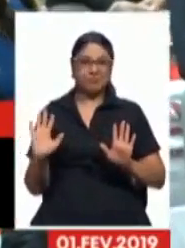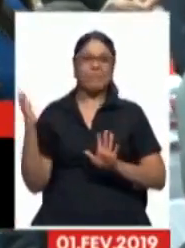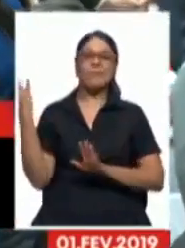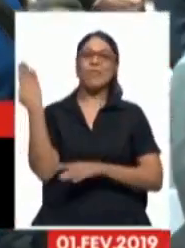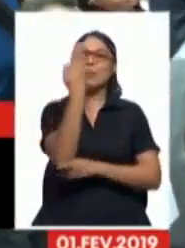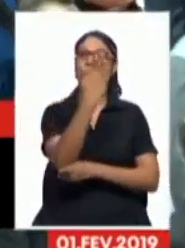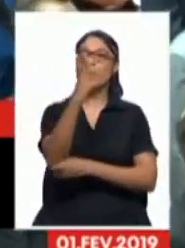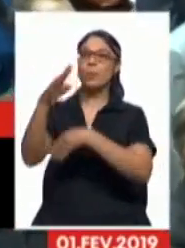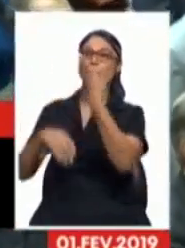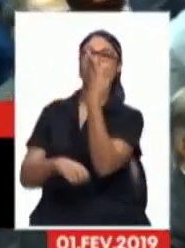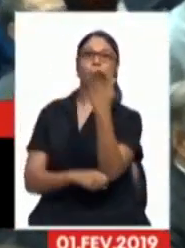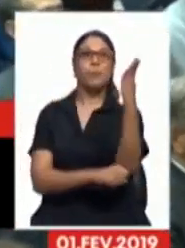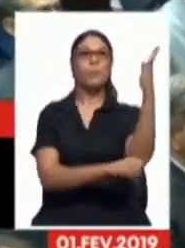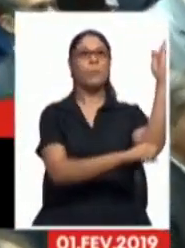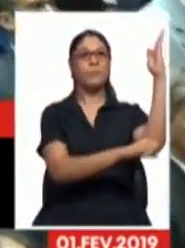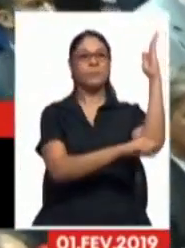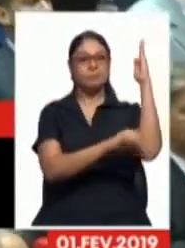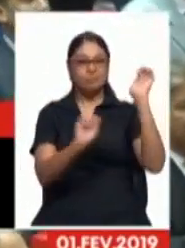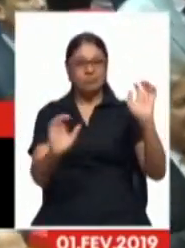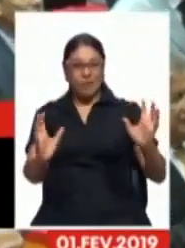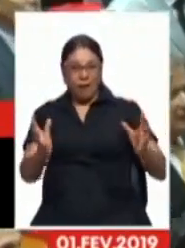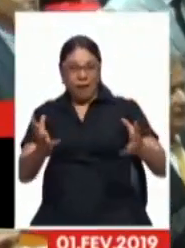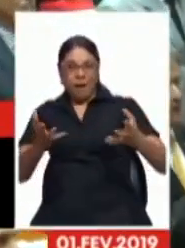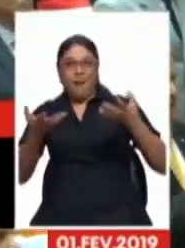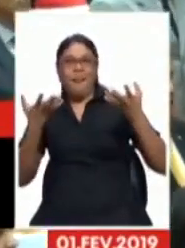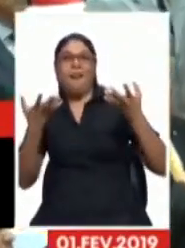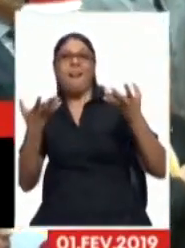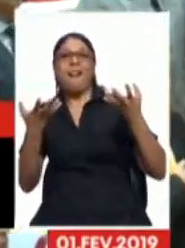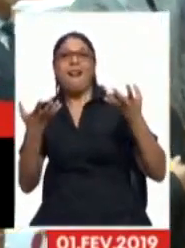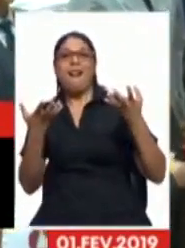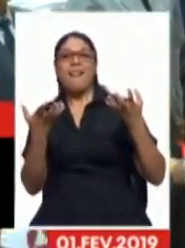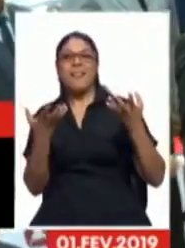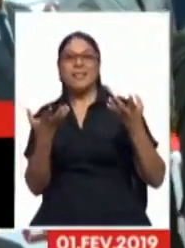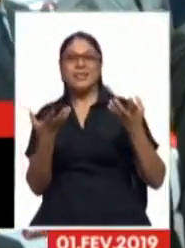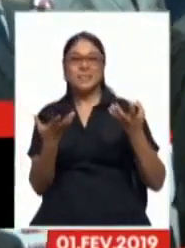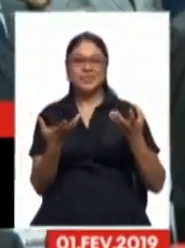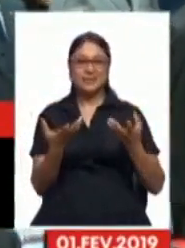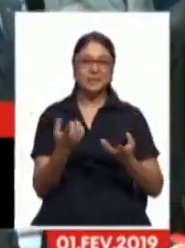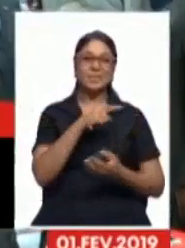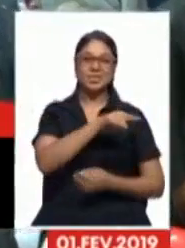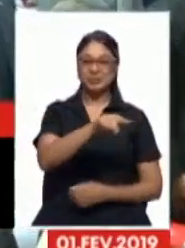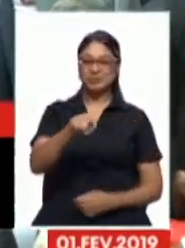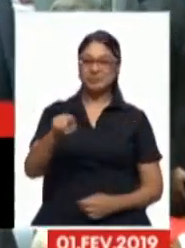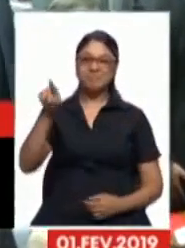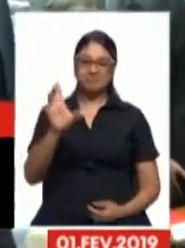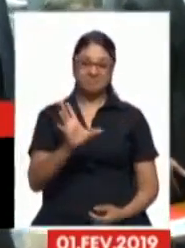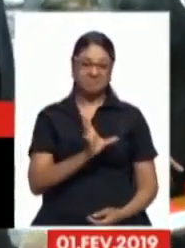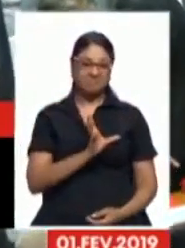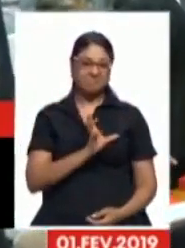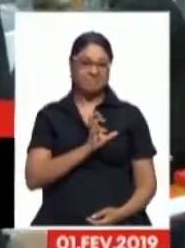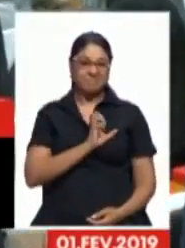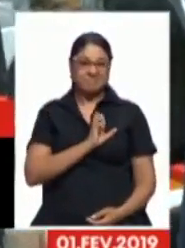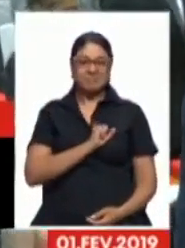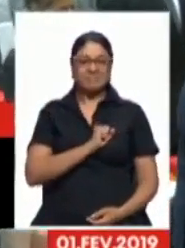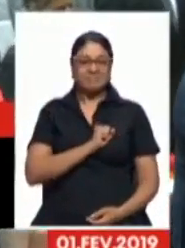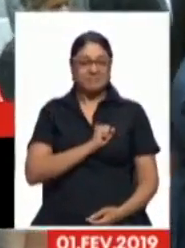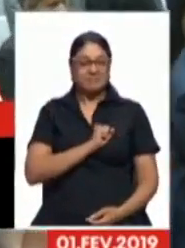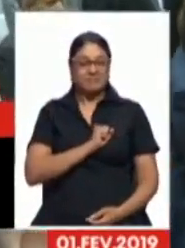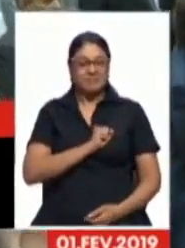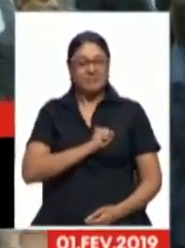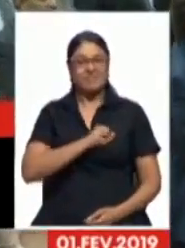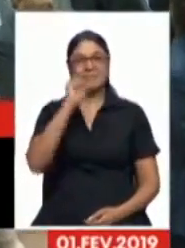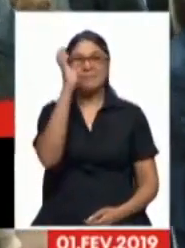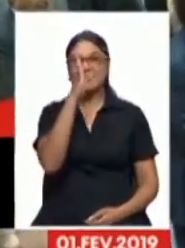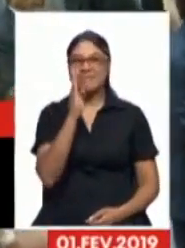nossos bosques têm mais vida, nossa vida no teu seio mais amores.